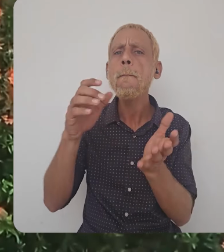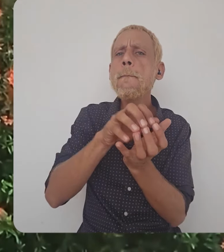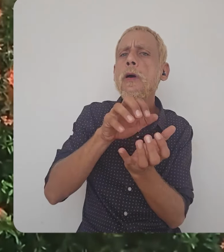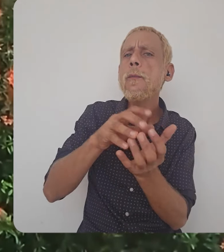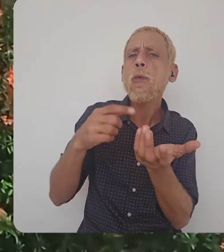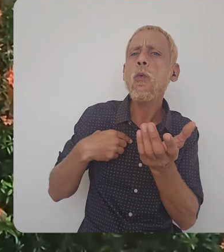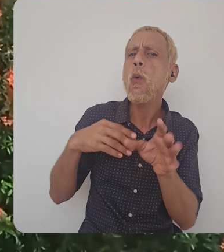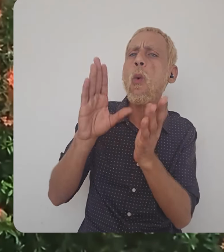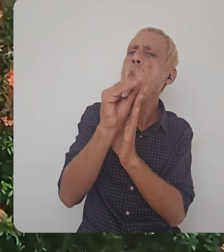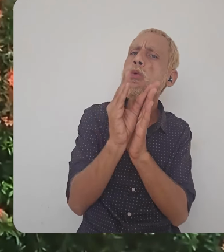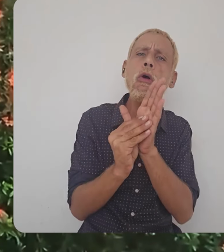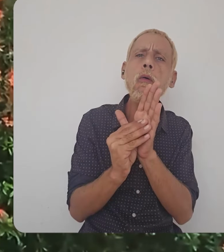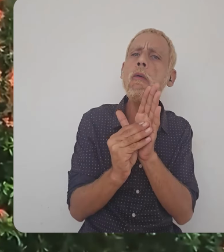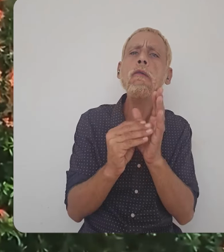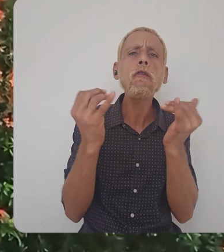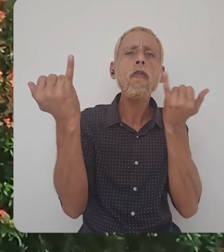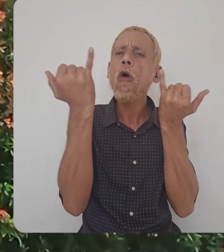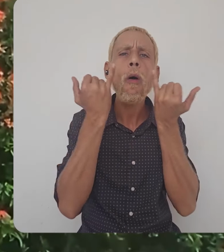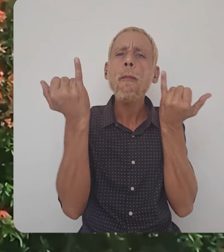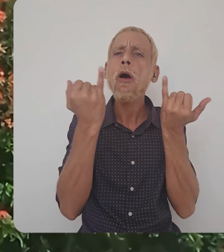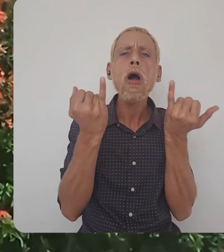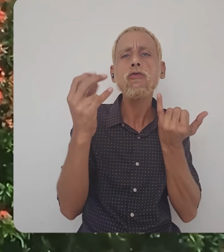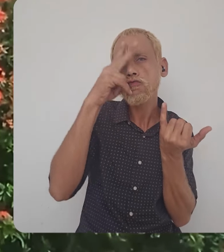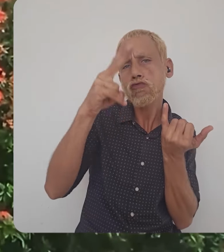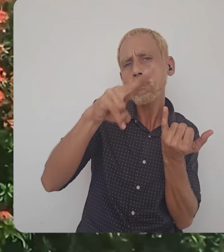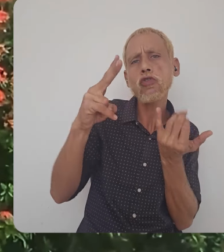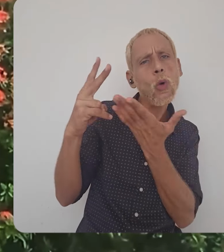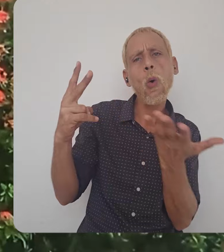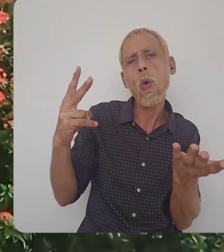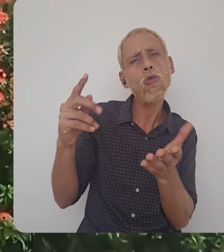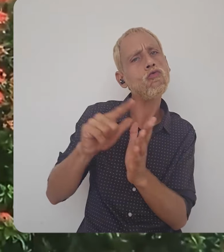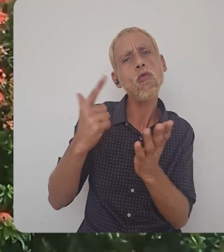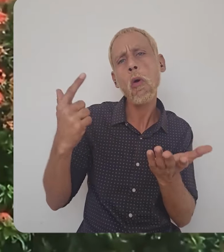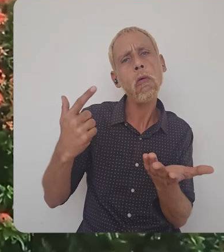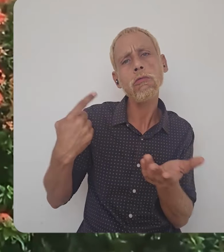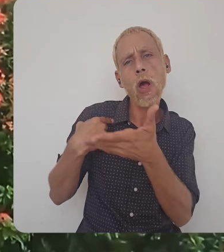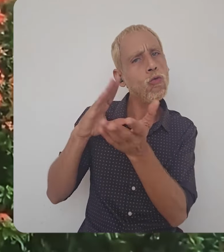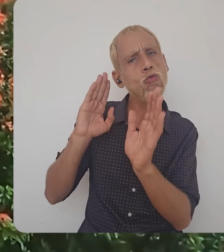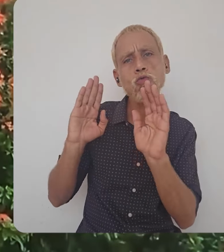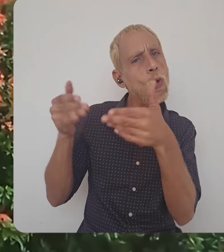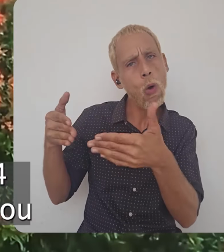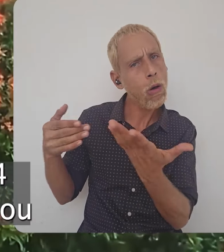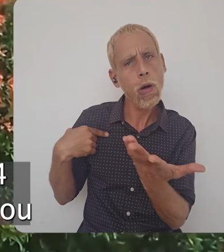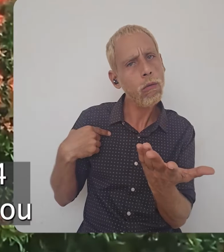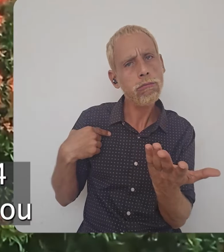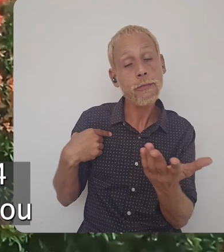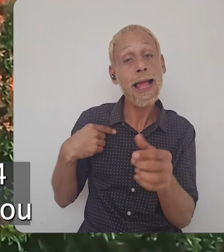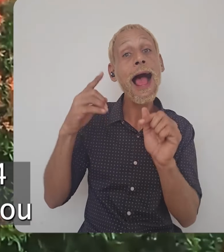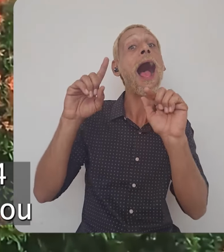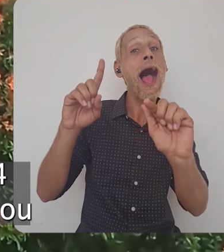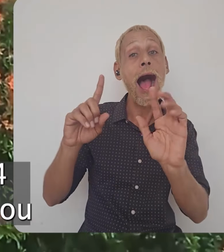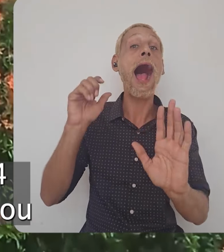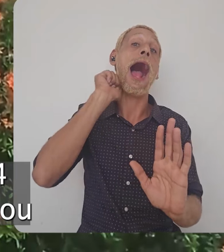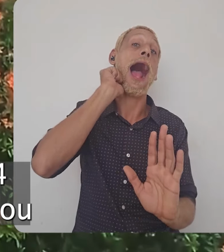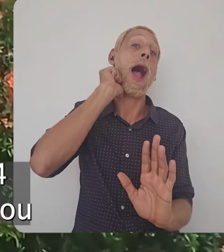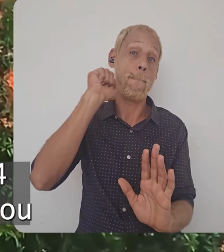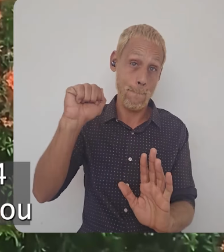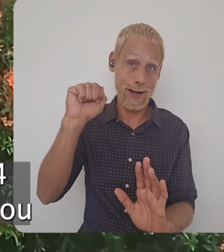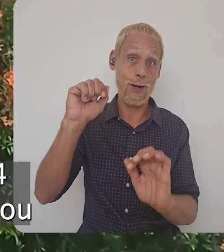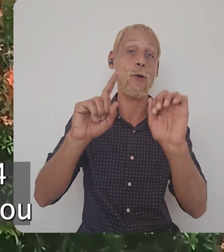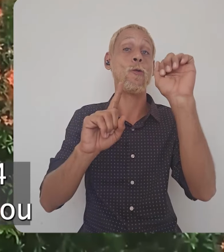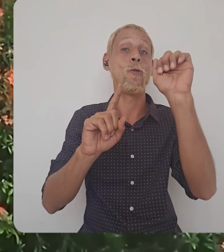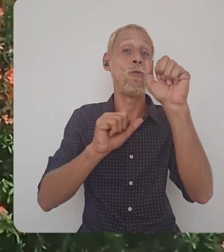jornal, mas entrava lá no site do Diário de Pernambuco e tinha só o conteúdo institucional com a primeira edição do Diário, que era uma edição pequenininha em A4, que a gente